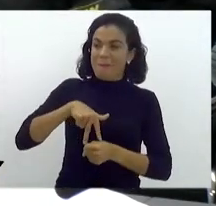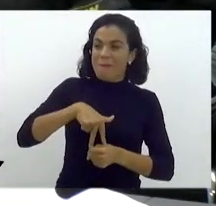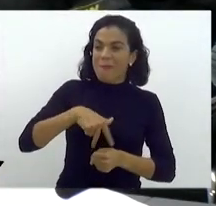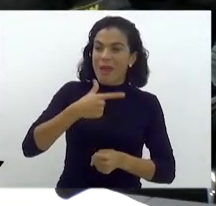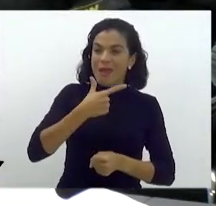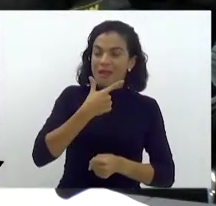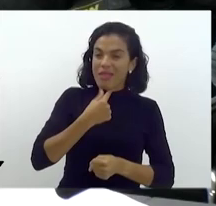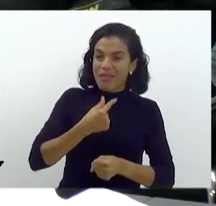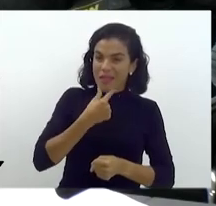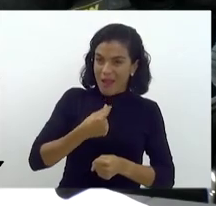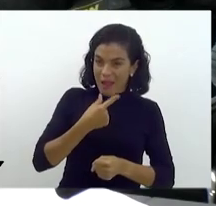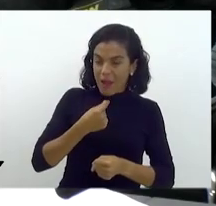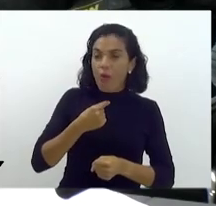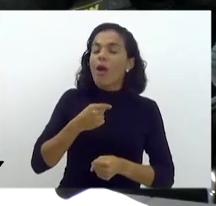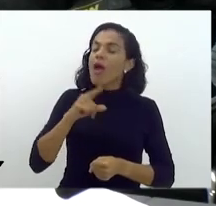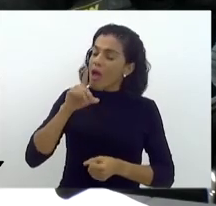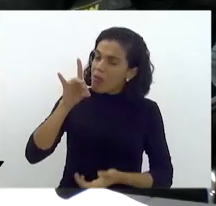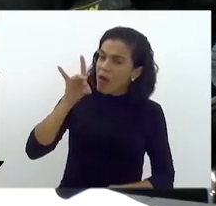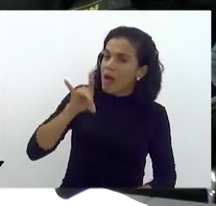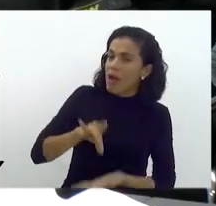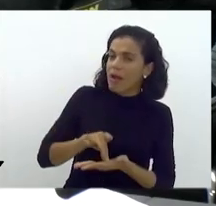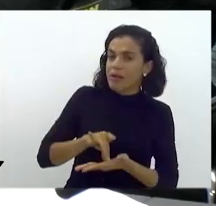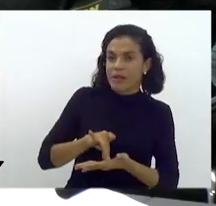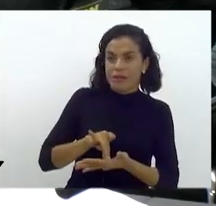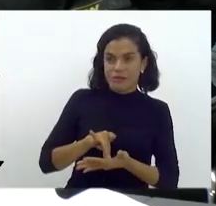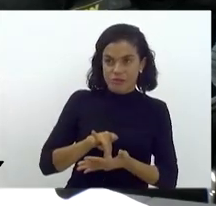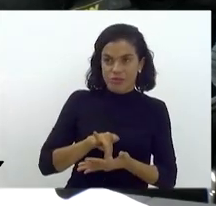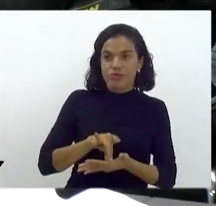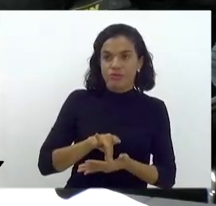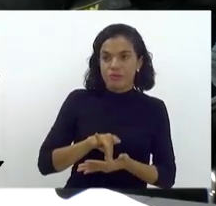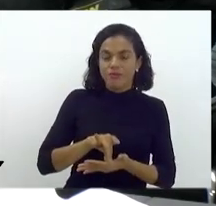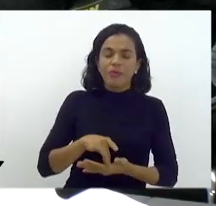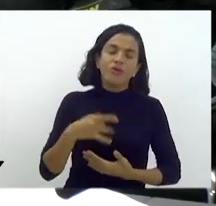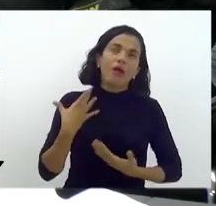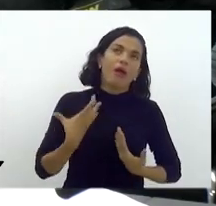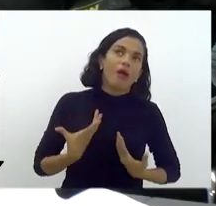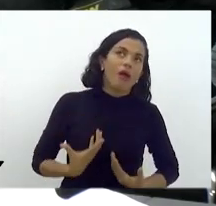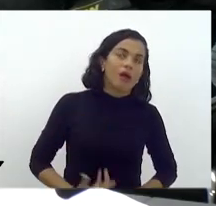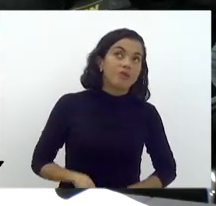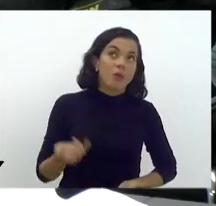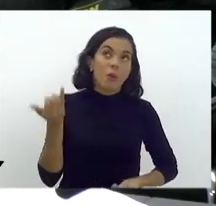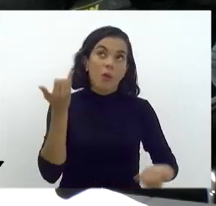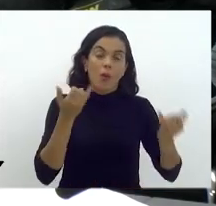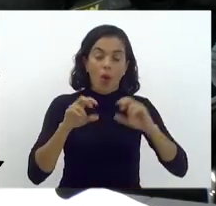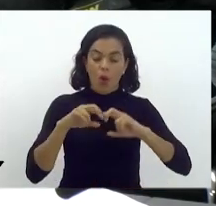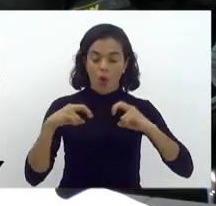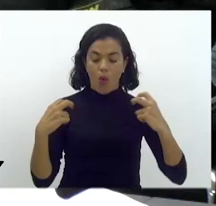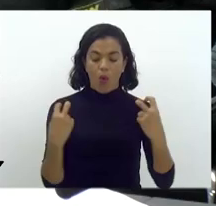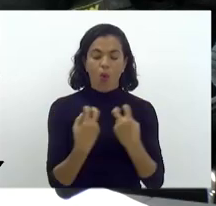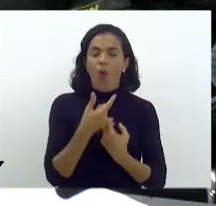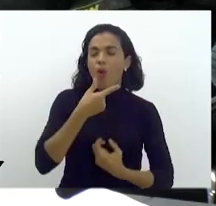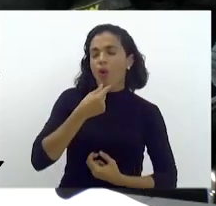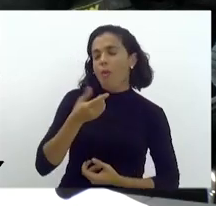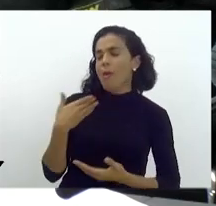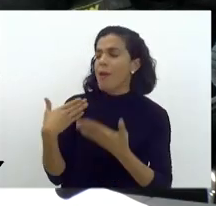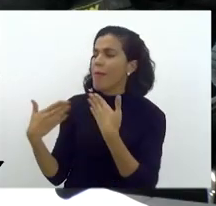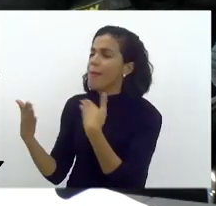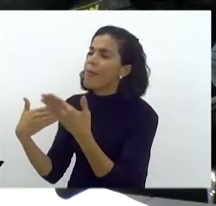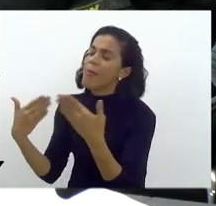ele é uma realidade eu cansei de ouvir em roda de homem